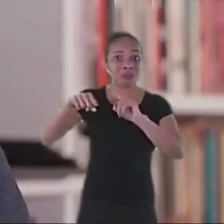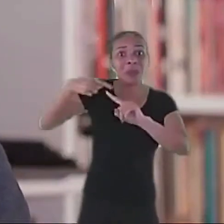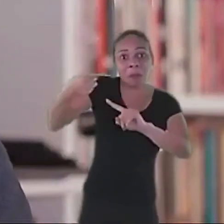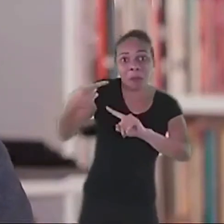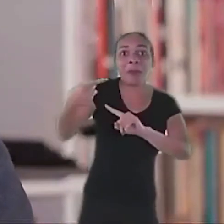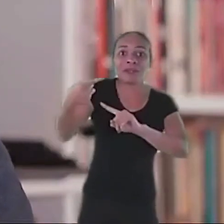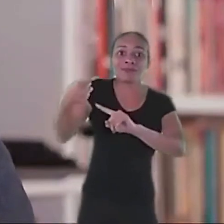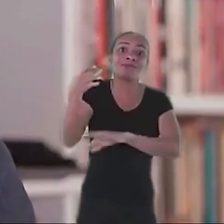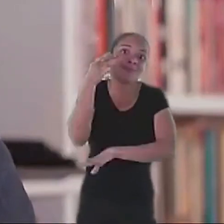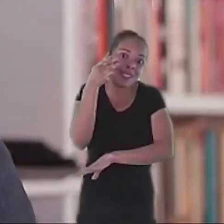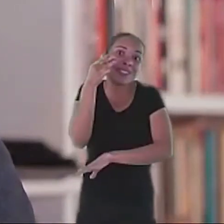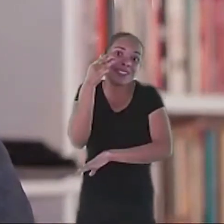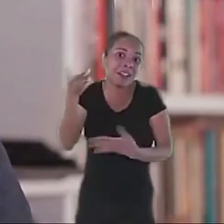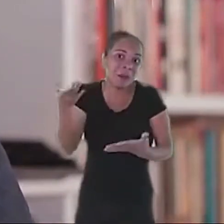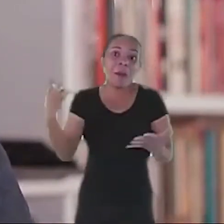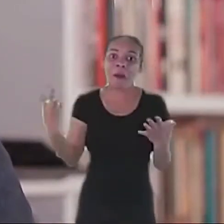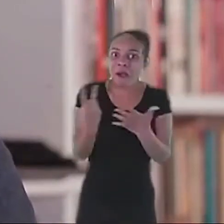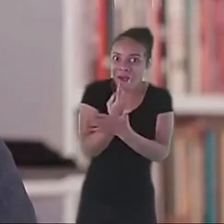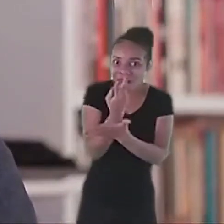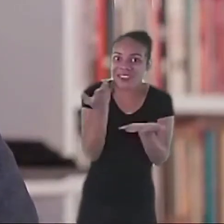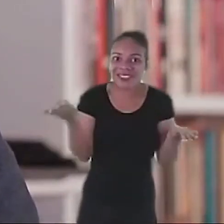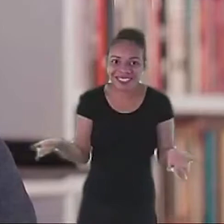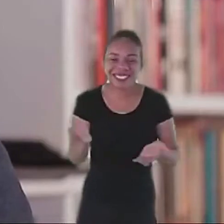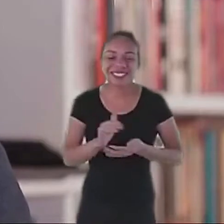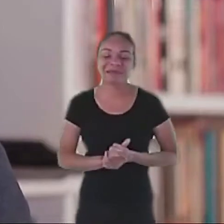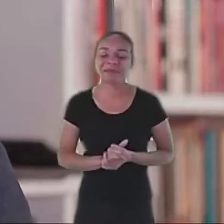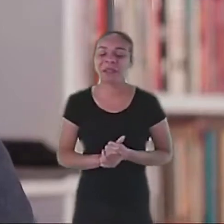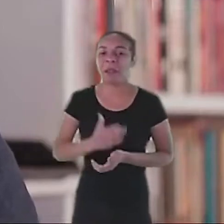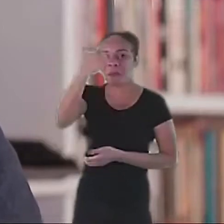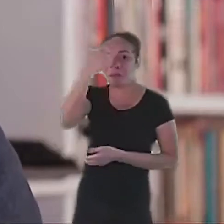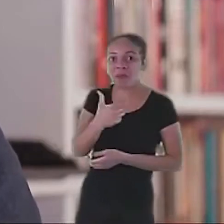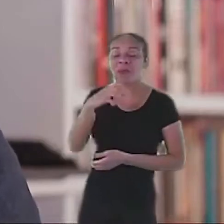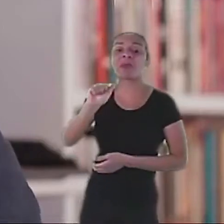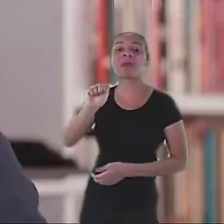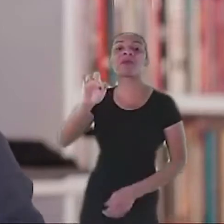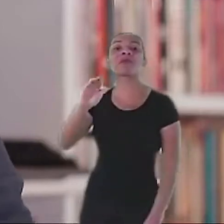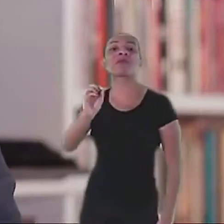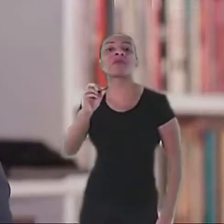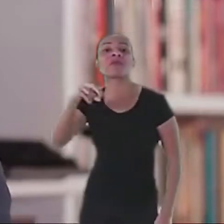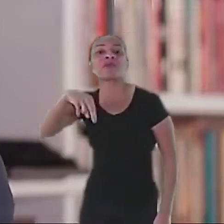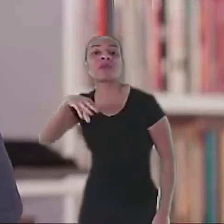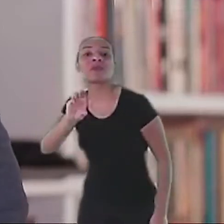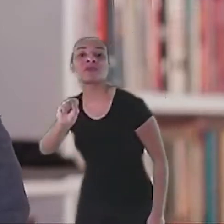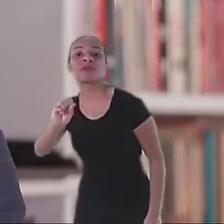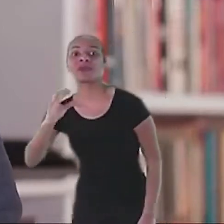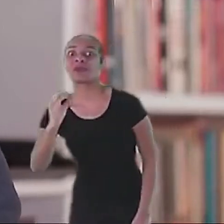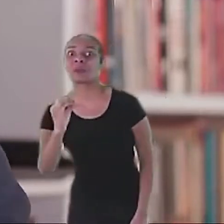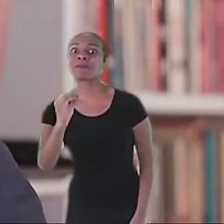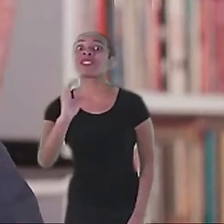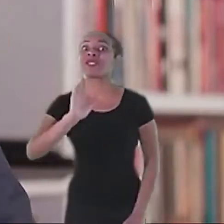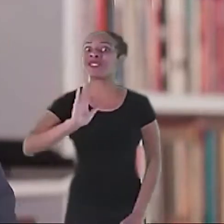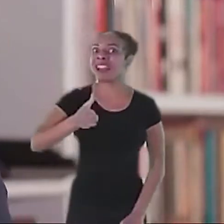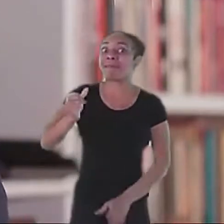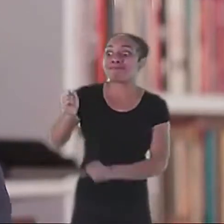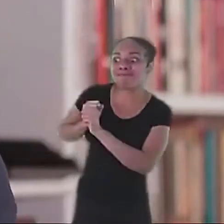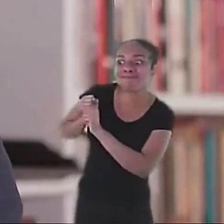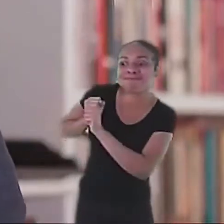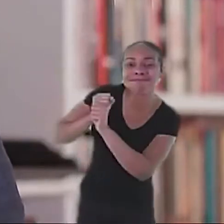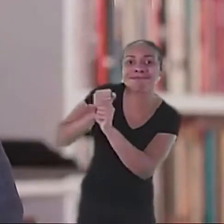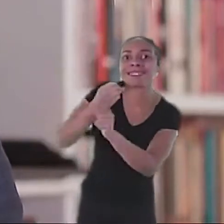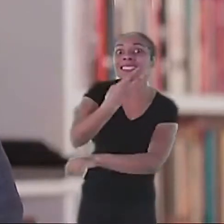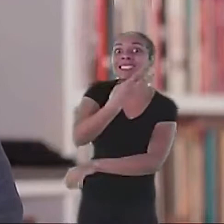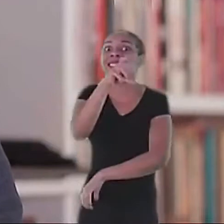acontecer. Meu nome é Afonso Borges, eu faço o projeto Sempre um Papo há 35 anos em Belo Horizonte e diversas